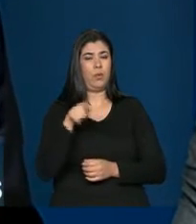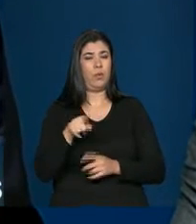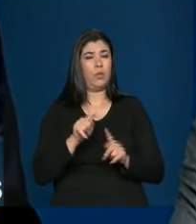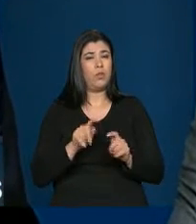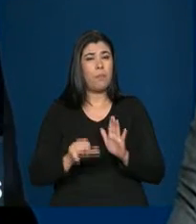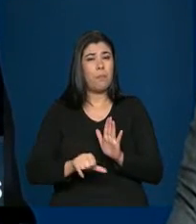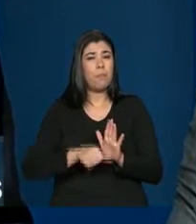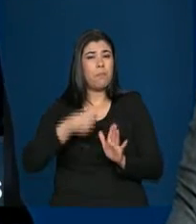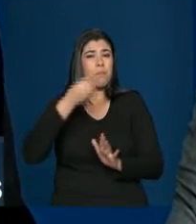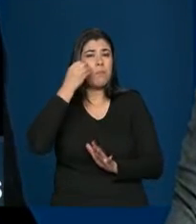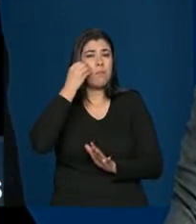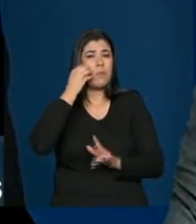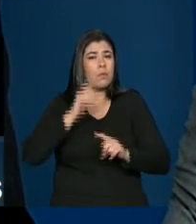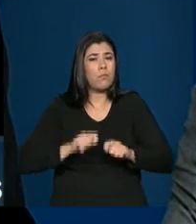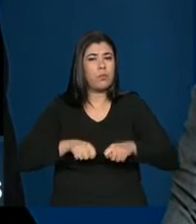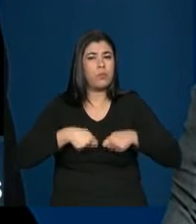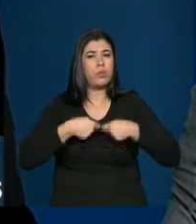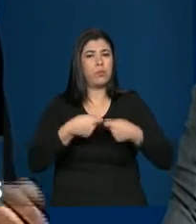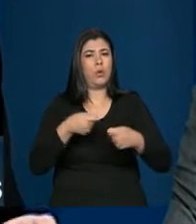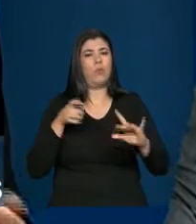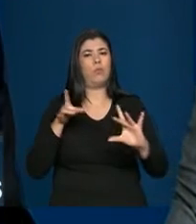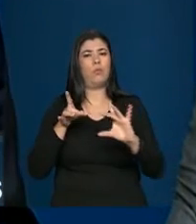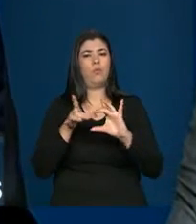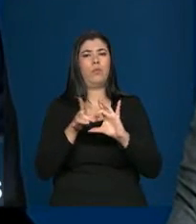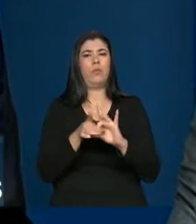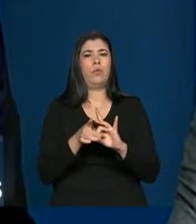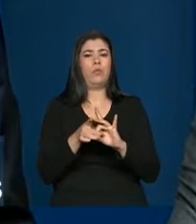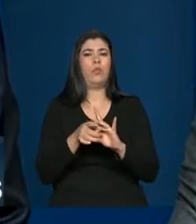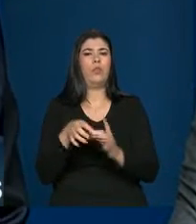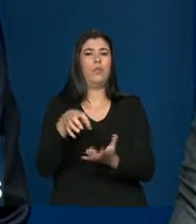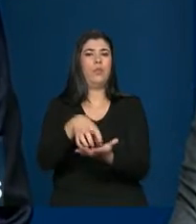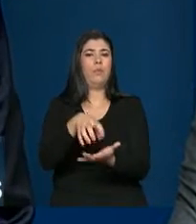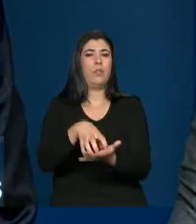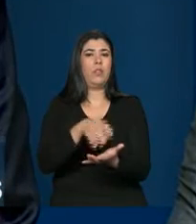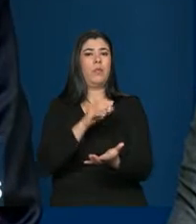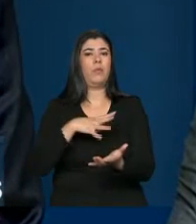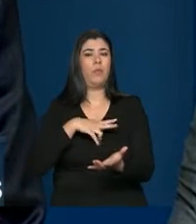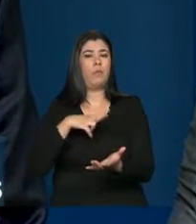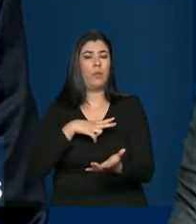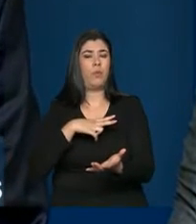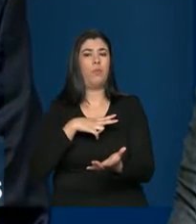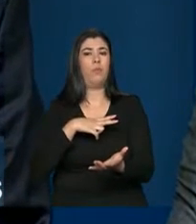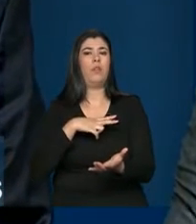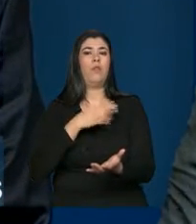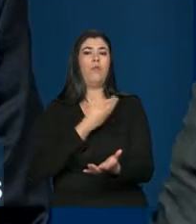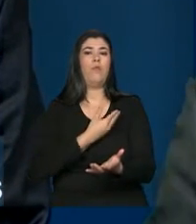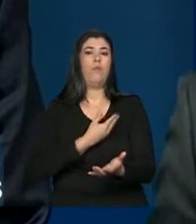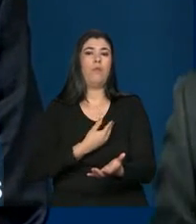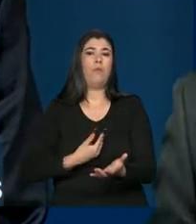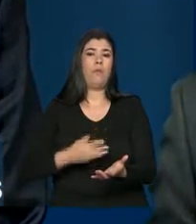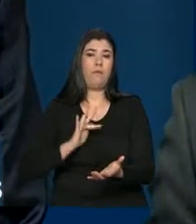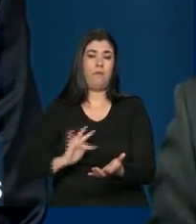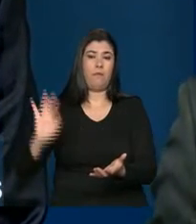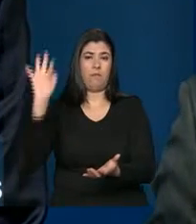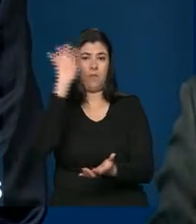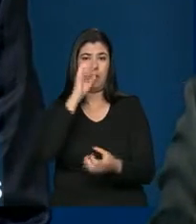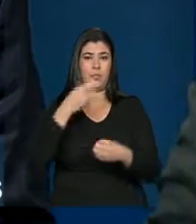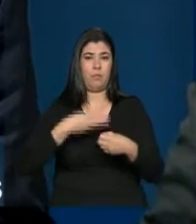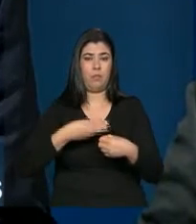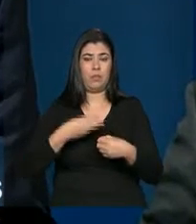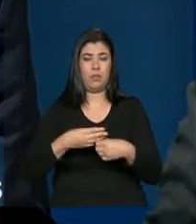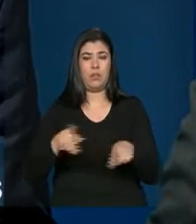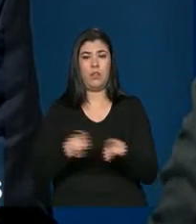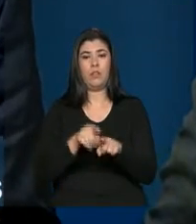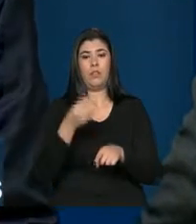de vários órgãos públicos, tanto federais como estaduais, como municipais, e outras entidades